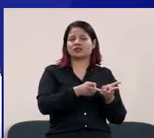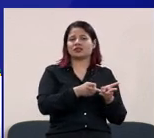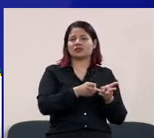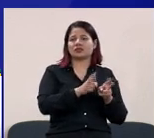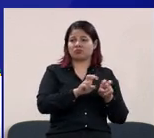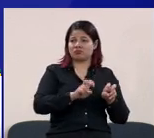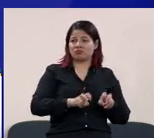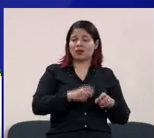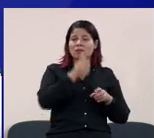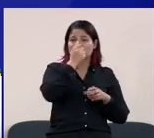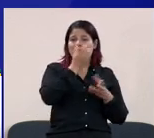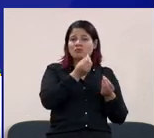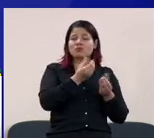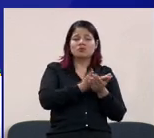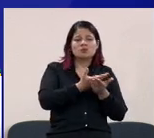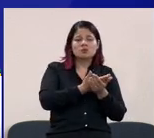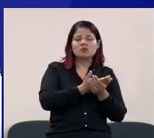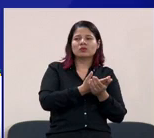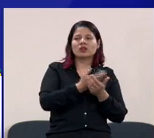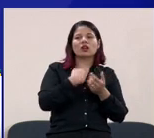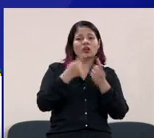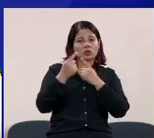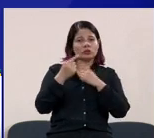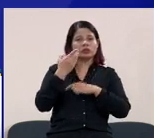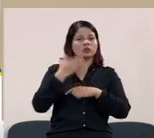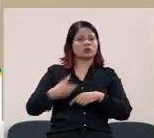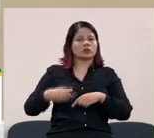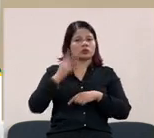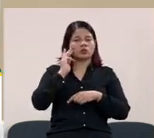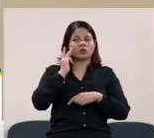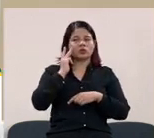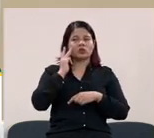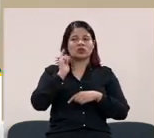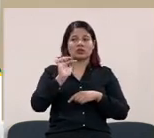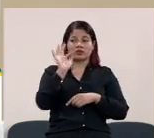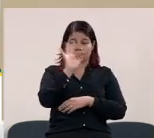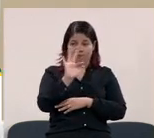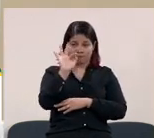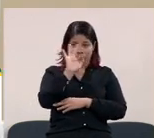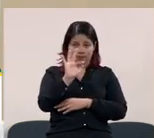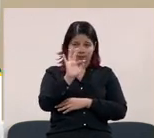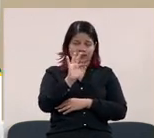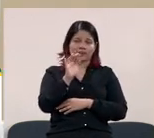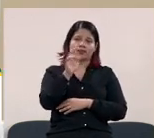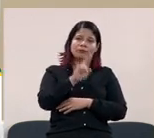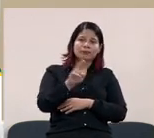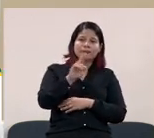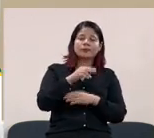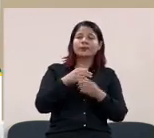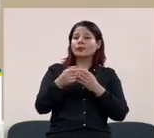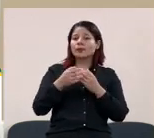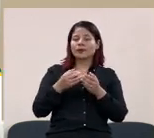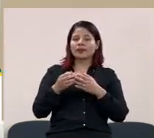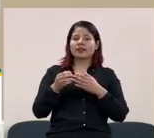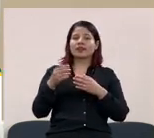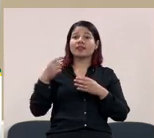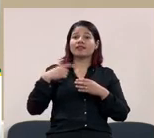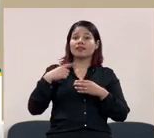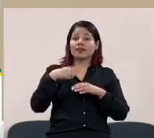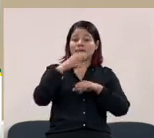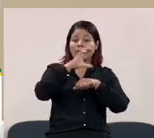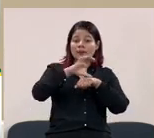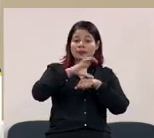atrás, toda universidade, qualquer instituição de ensino superior, ela tem os seus pilotos, ela tem aqueles cursos que são a sua